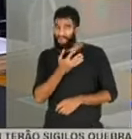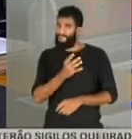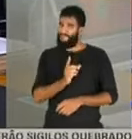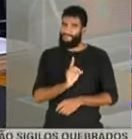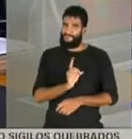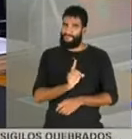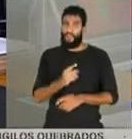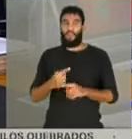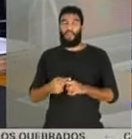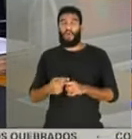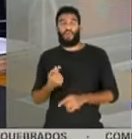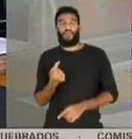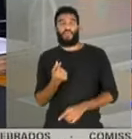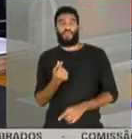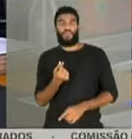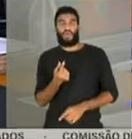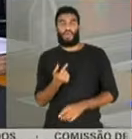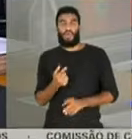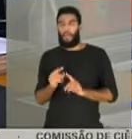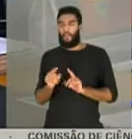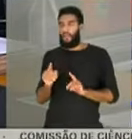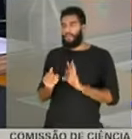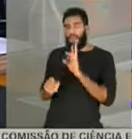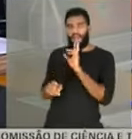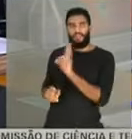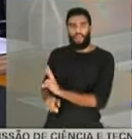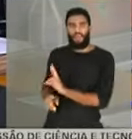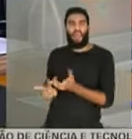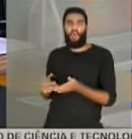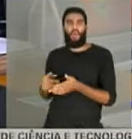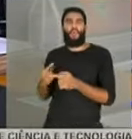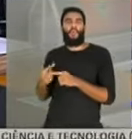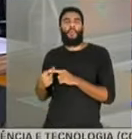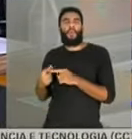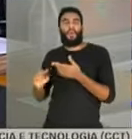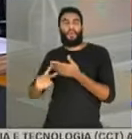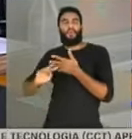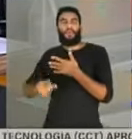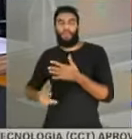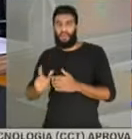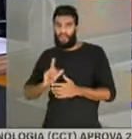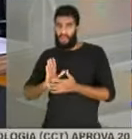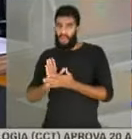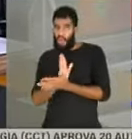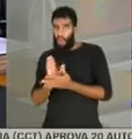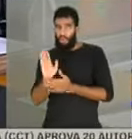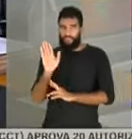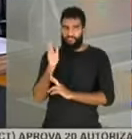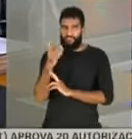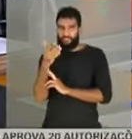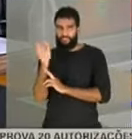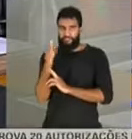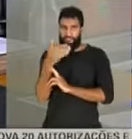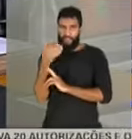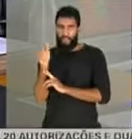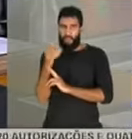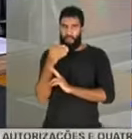porque recebeu um dinheiro que ele não pode dizer o que foi. Tem aí uns embaixadores de meia tigela da